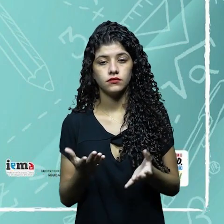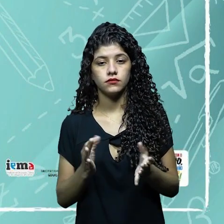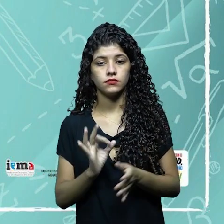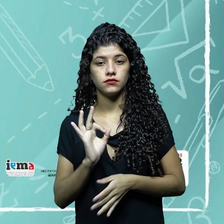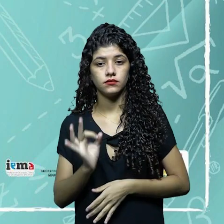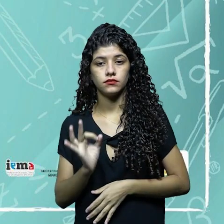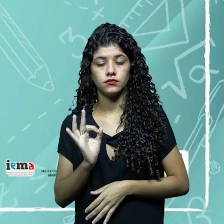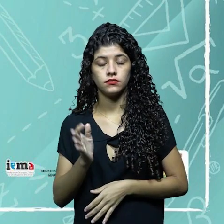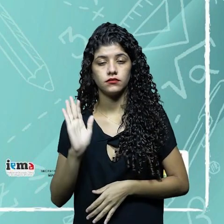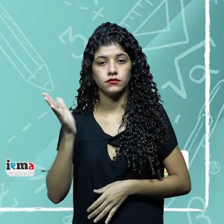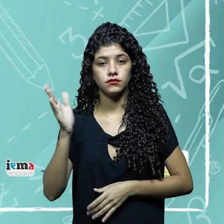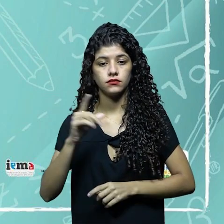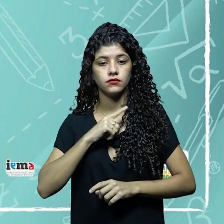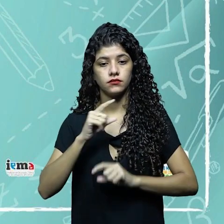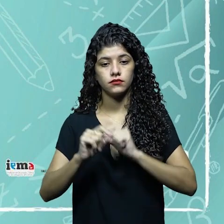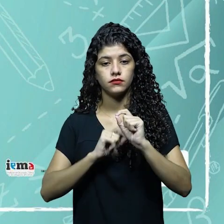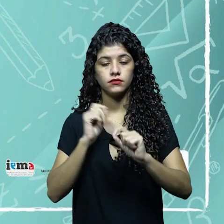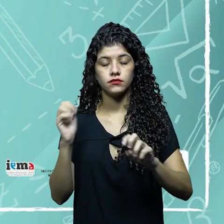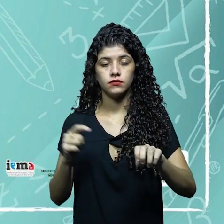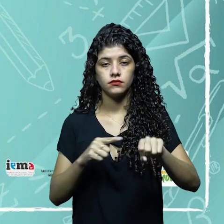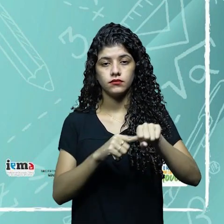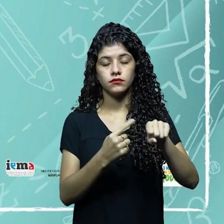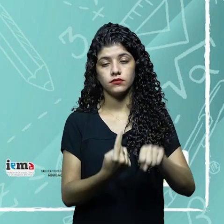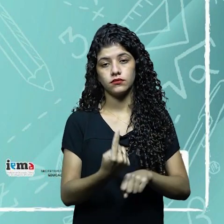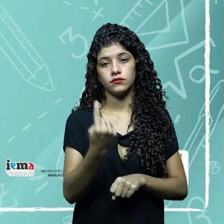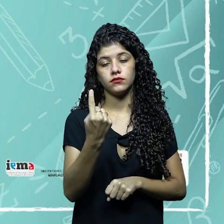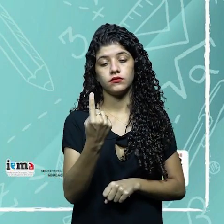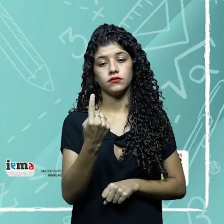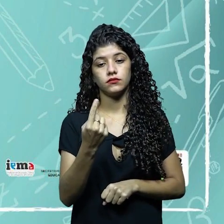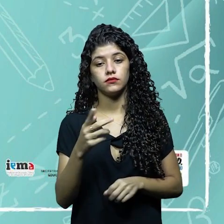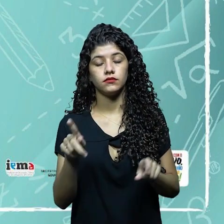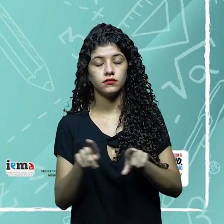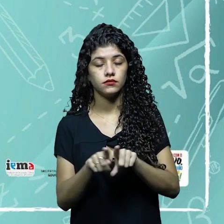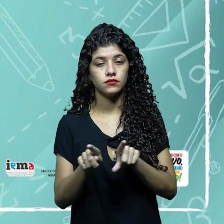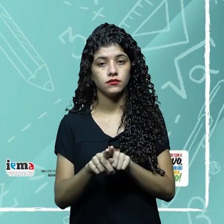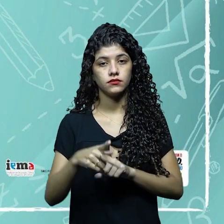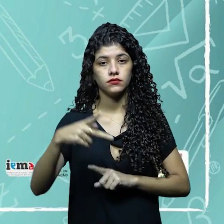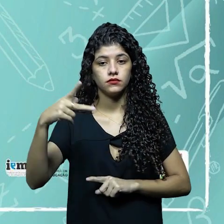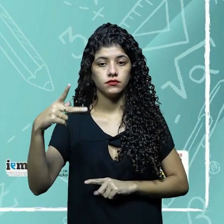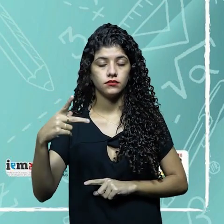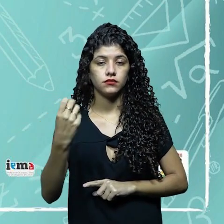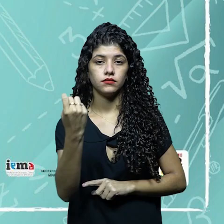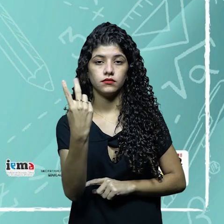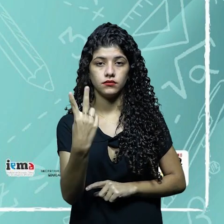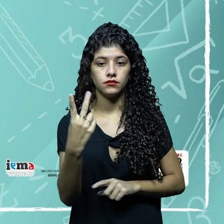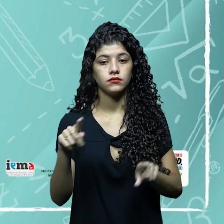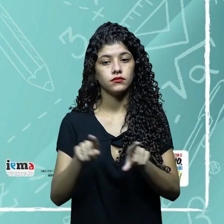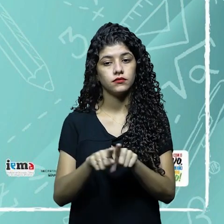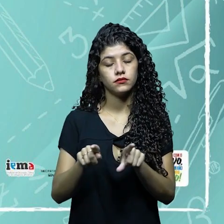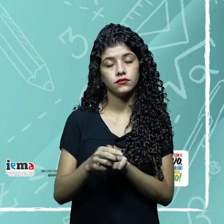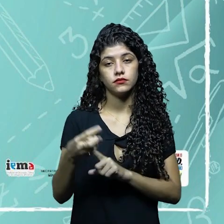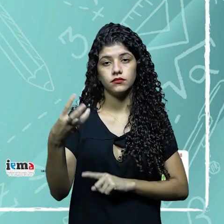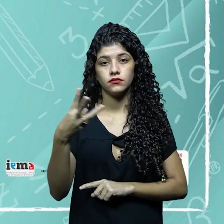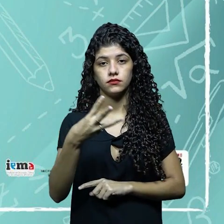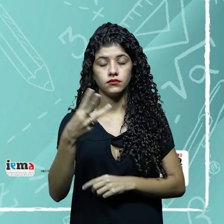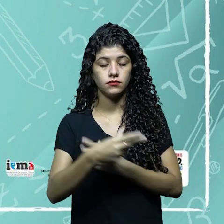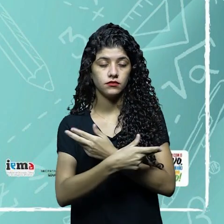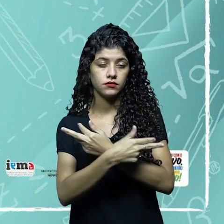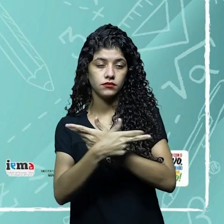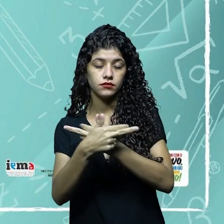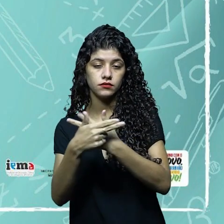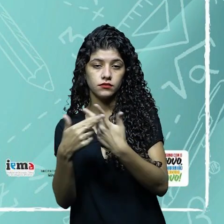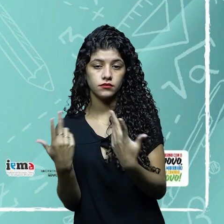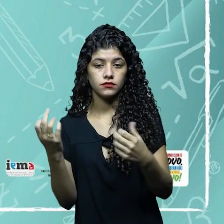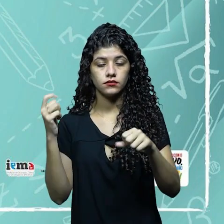direita, né? Clico no ponto 1, clico no ponto 2, clico no ponto 3, vou fazendo